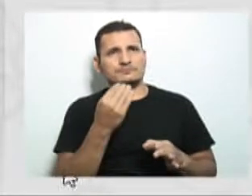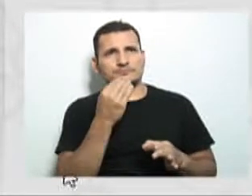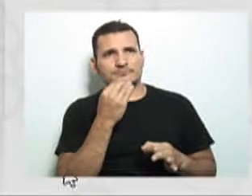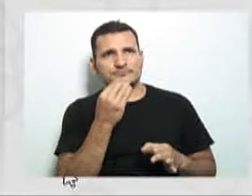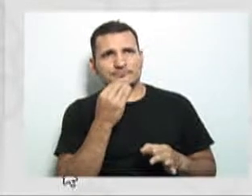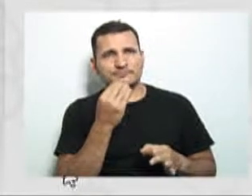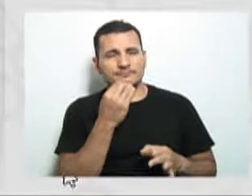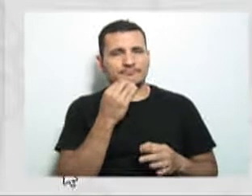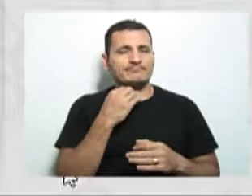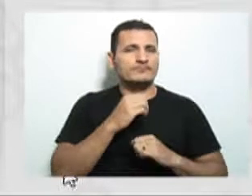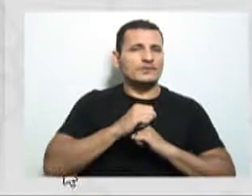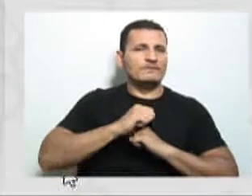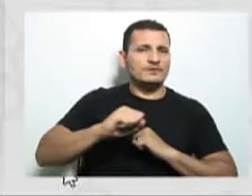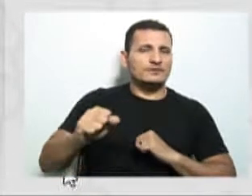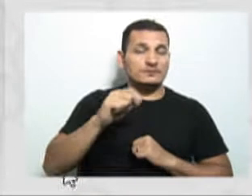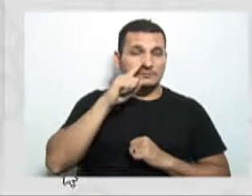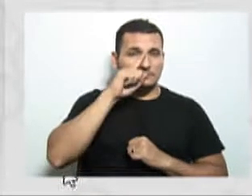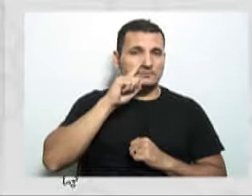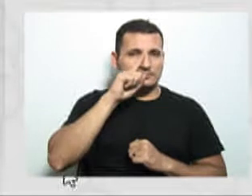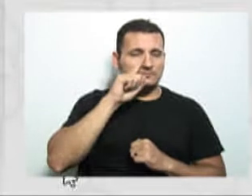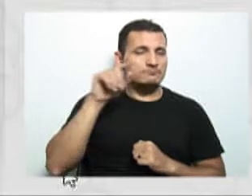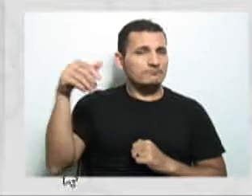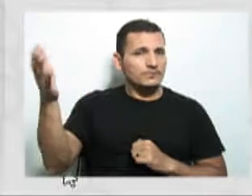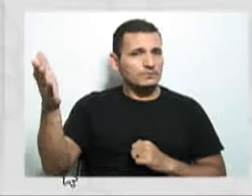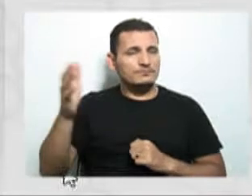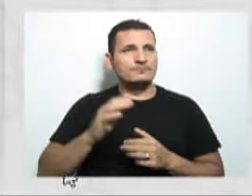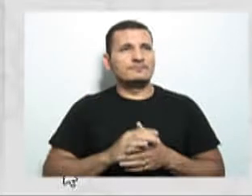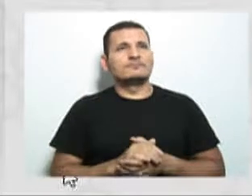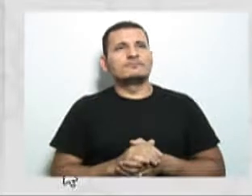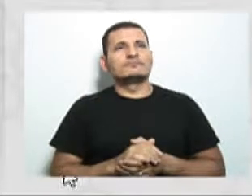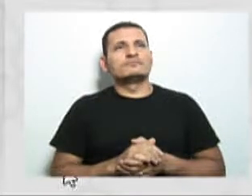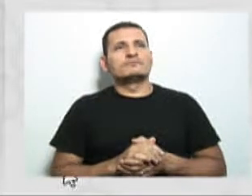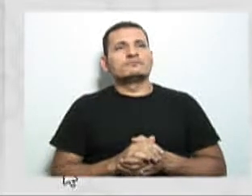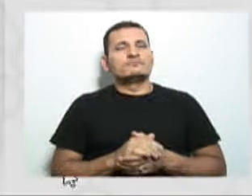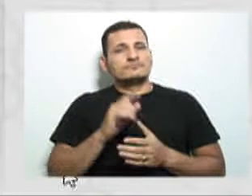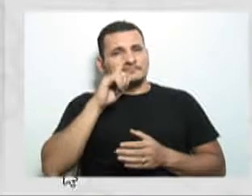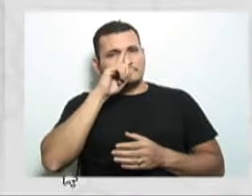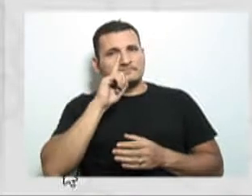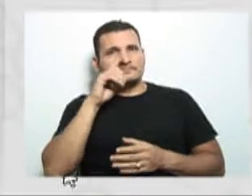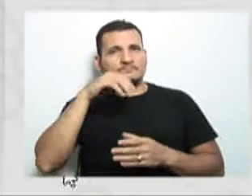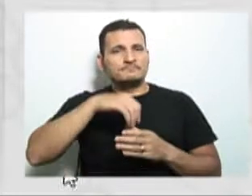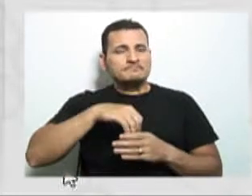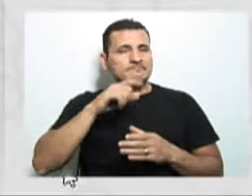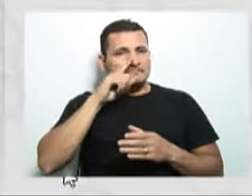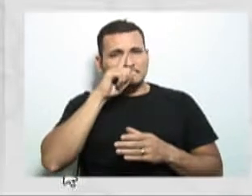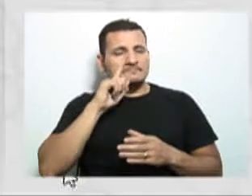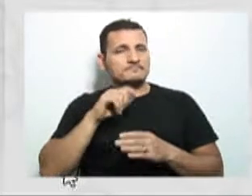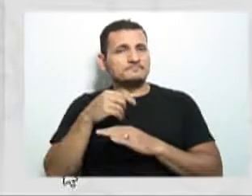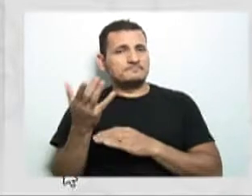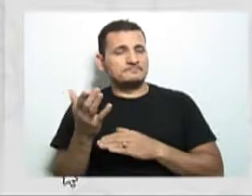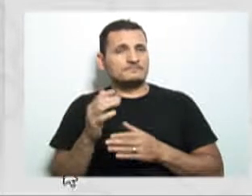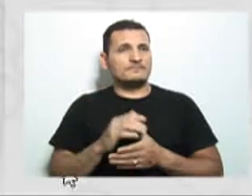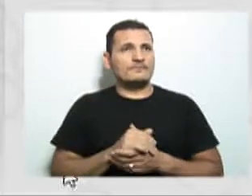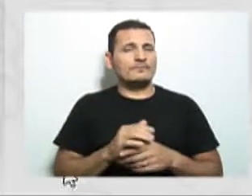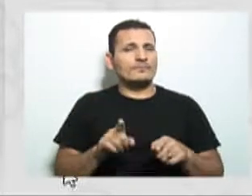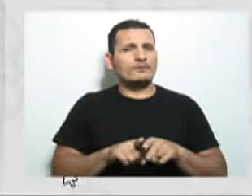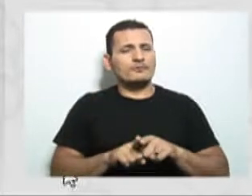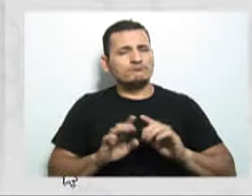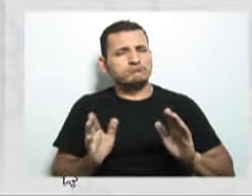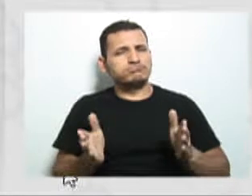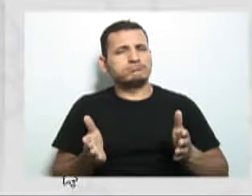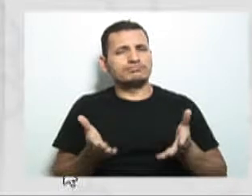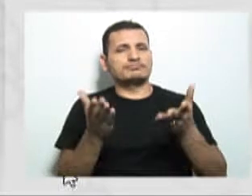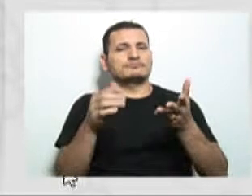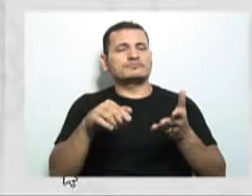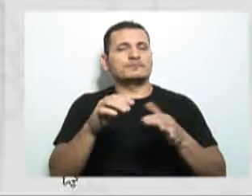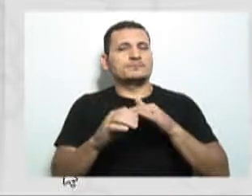oportunidades, defender-se de ameaças, olha aí, matriz SWOT, né? Ameaças internas e externas, e levar a empresa a conhecer